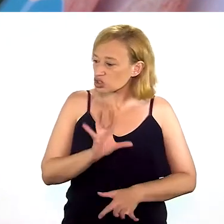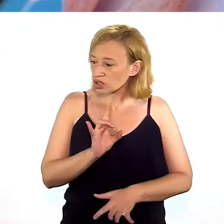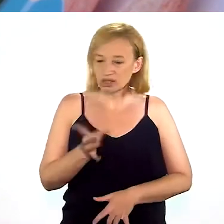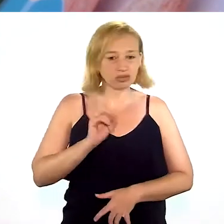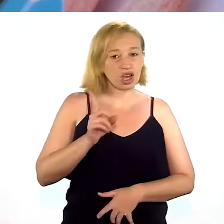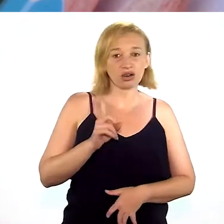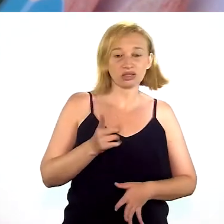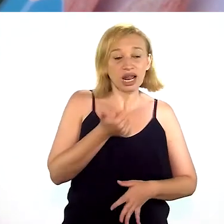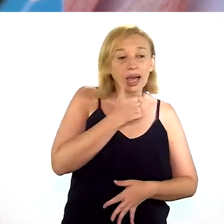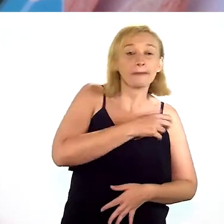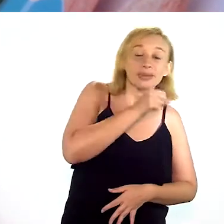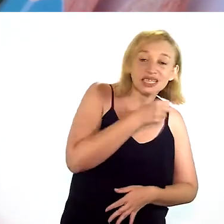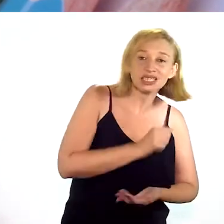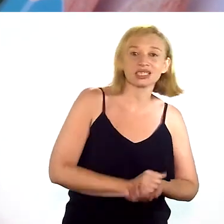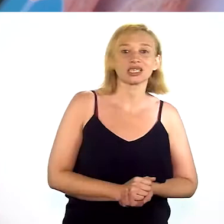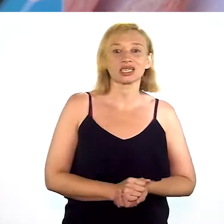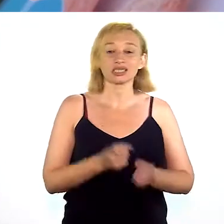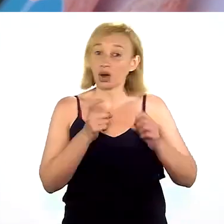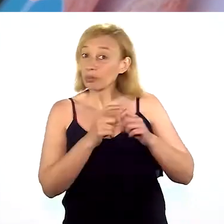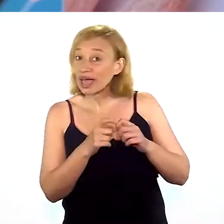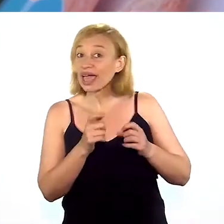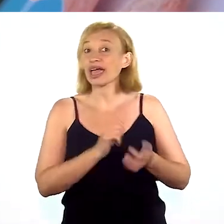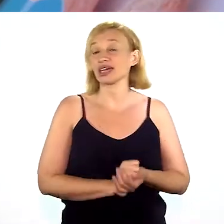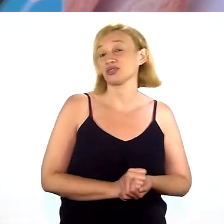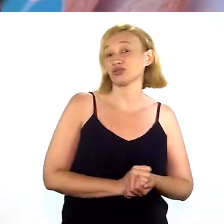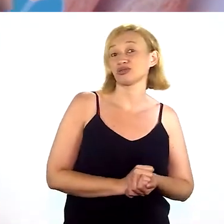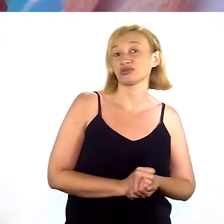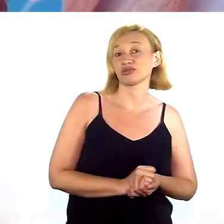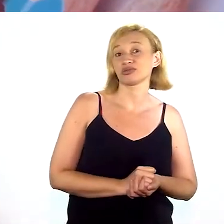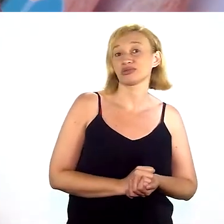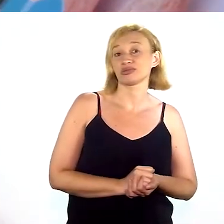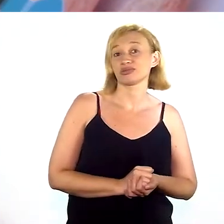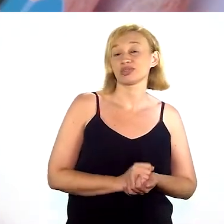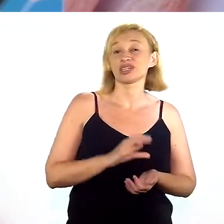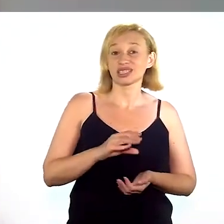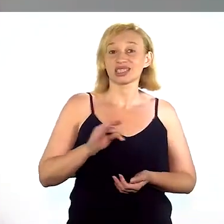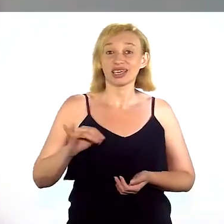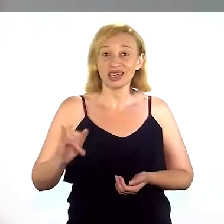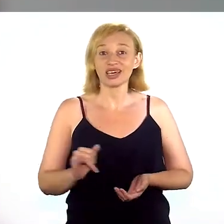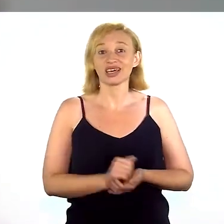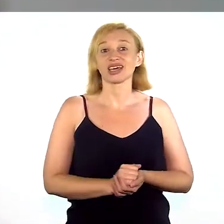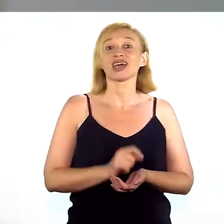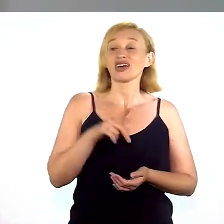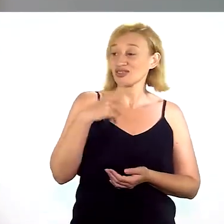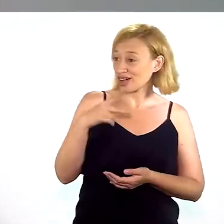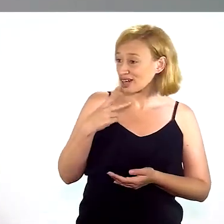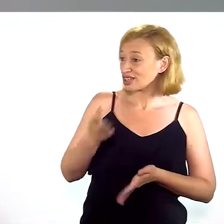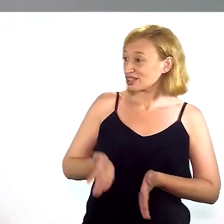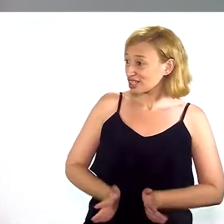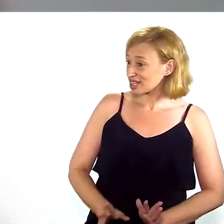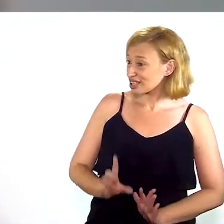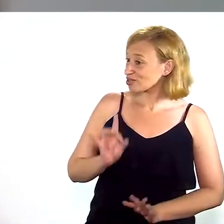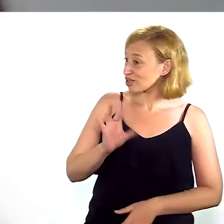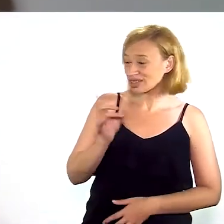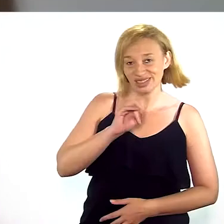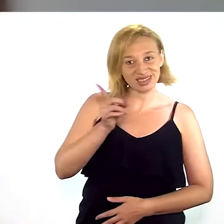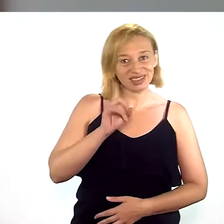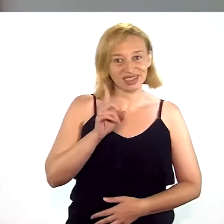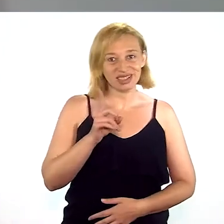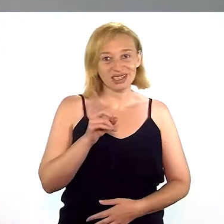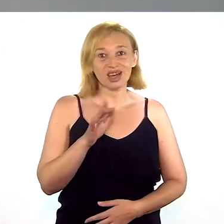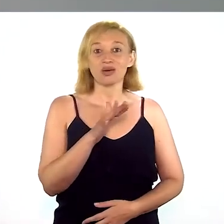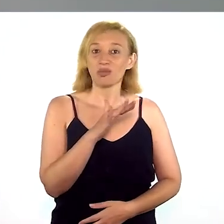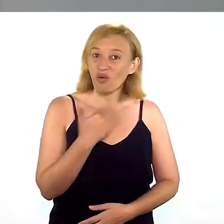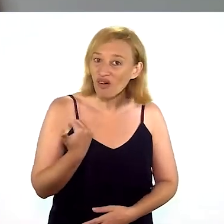para mim, a gente nasce sozinho não, porque tá lá a mãe, tá o médico, tá não sei o que. Eu ia bem te dizer que nascer a gente não nasce